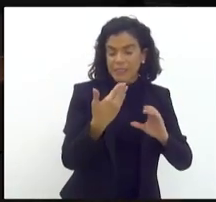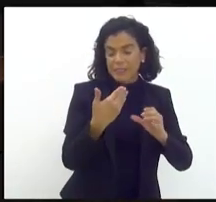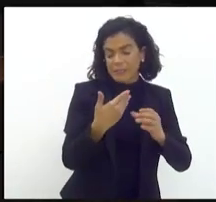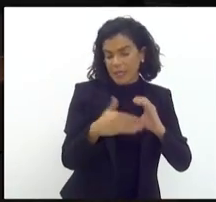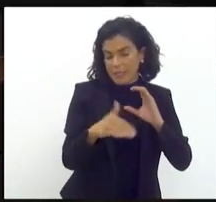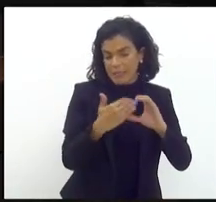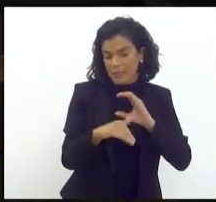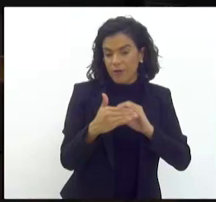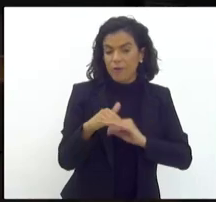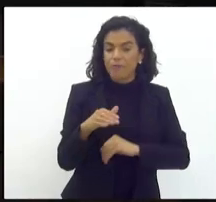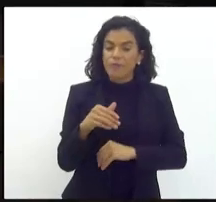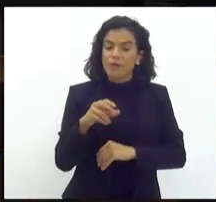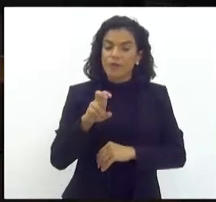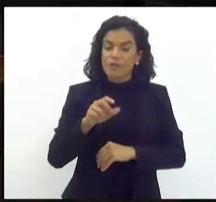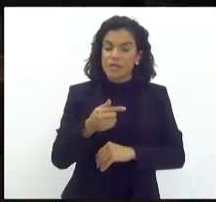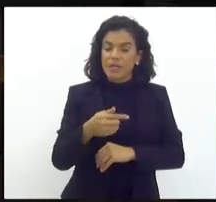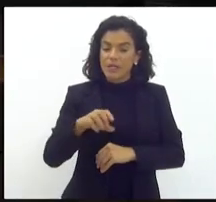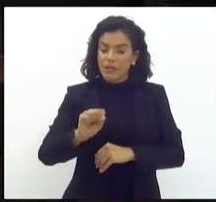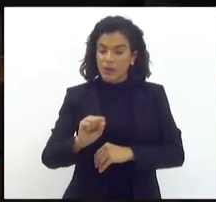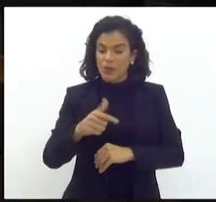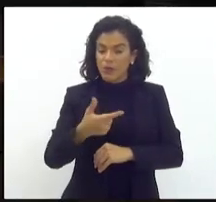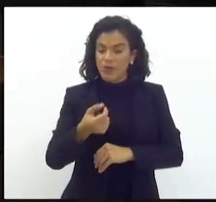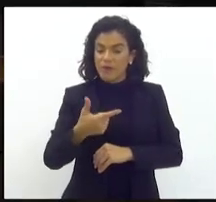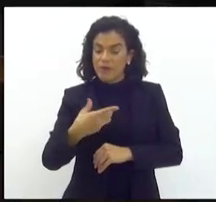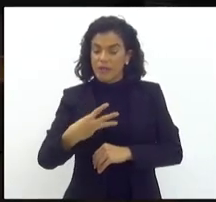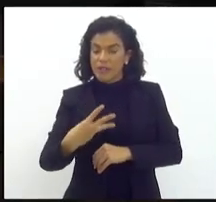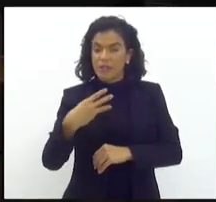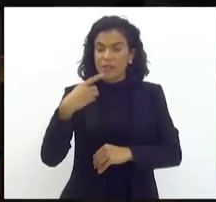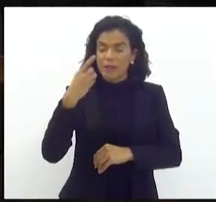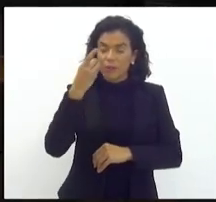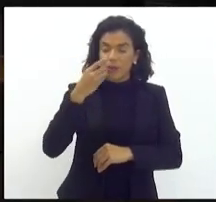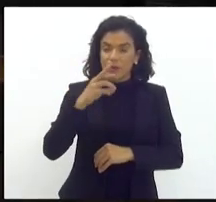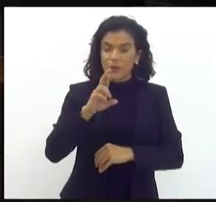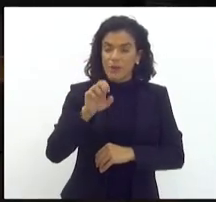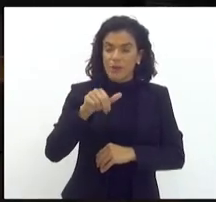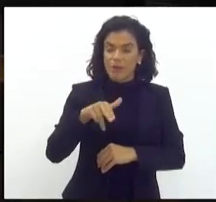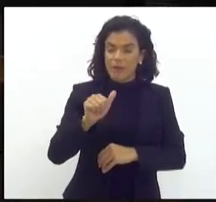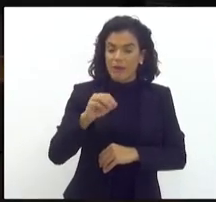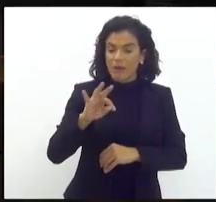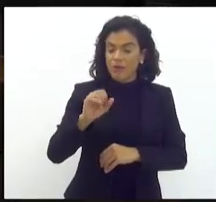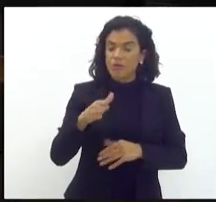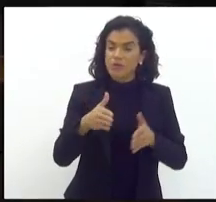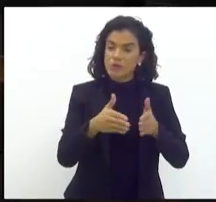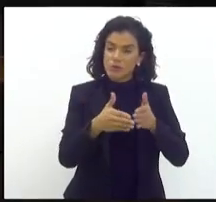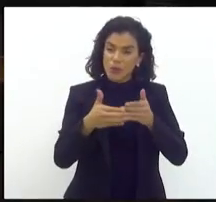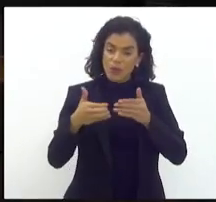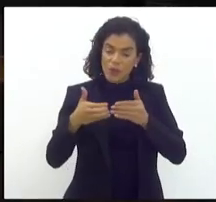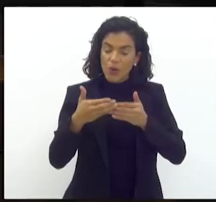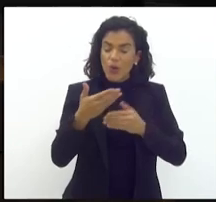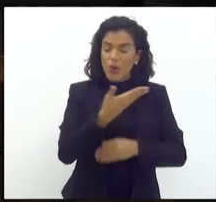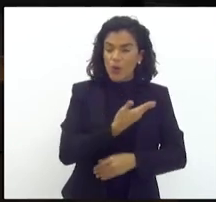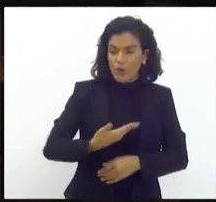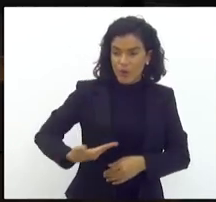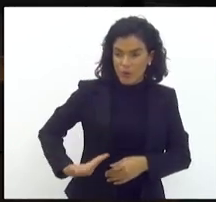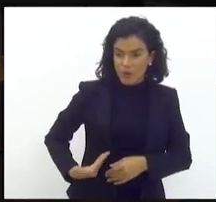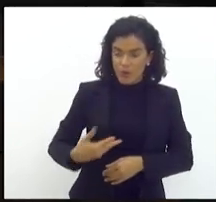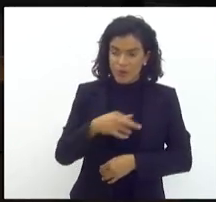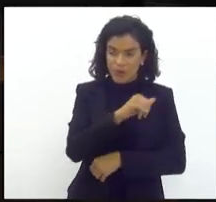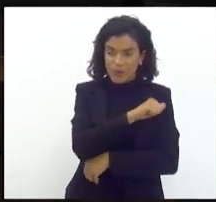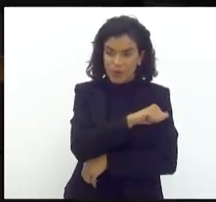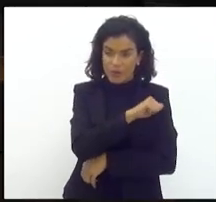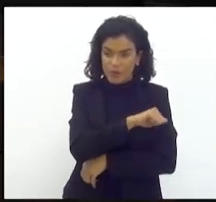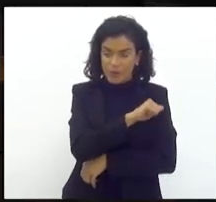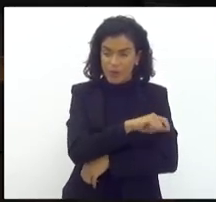de 2023 de autoria do Deputado Renato Miranda que solicitam excelentíssimos senhor governador do Estado do Rio de